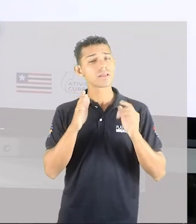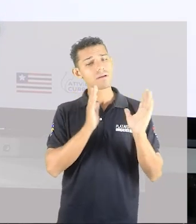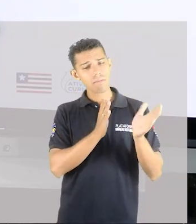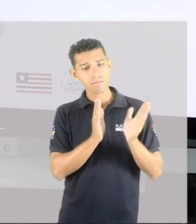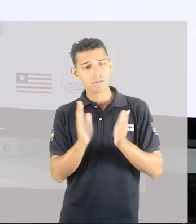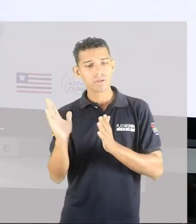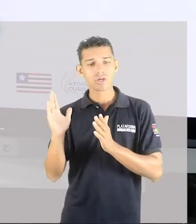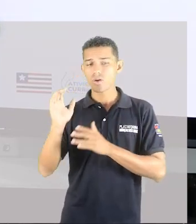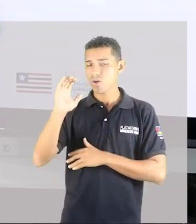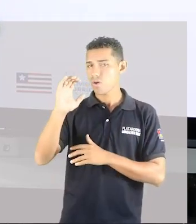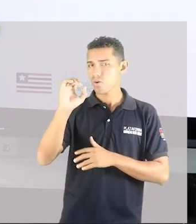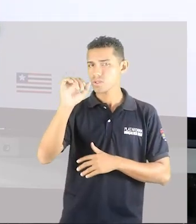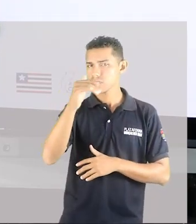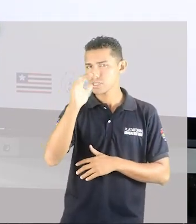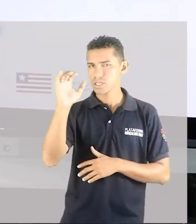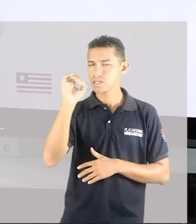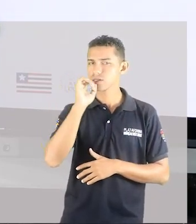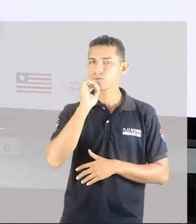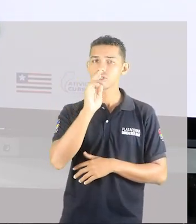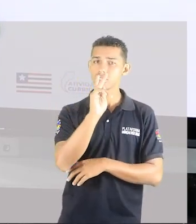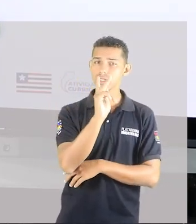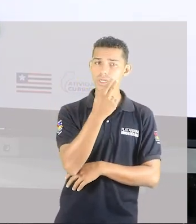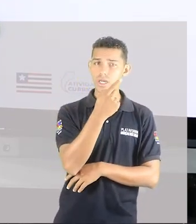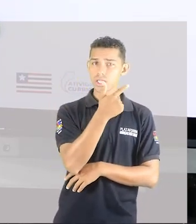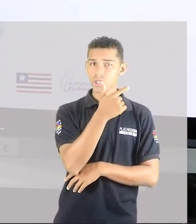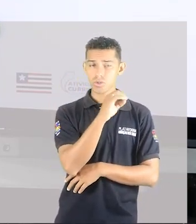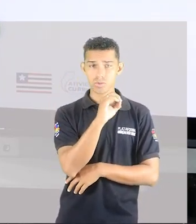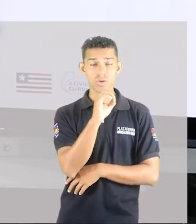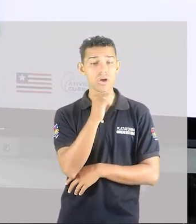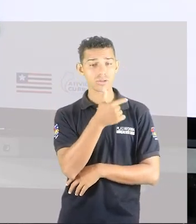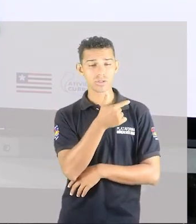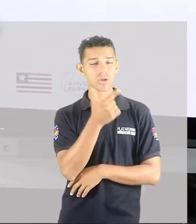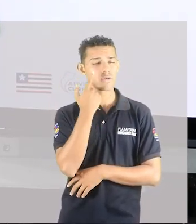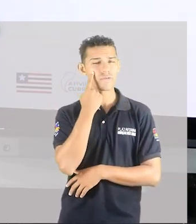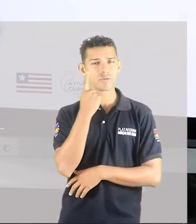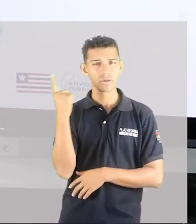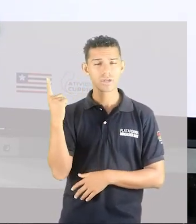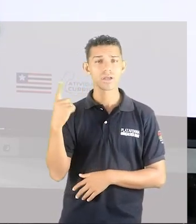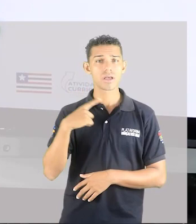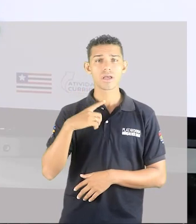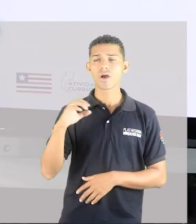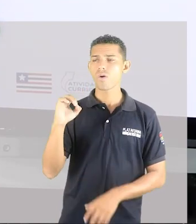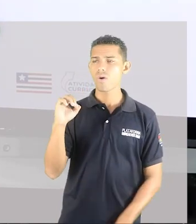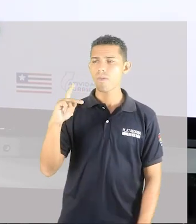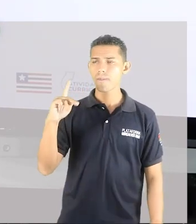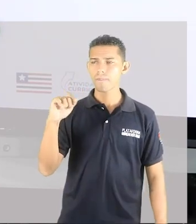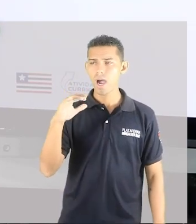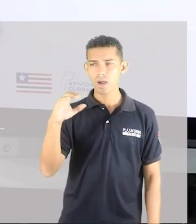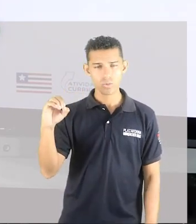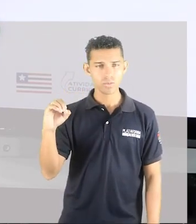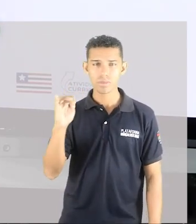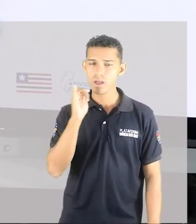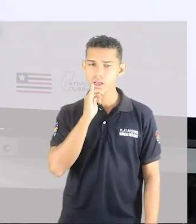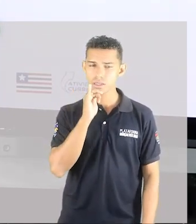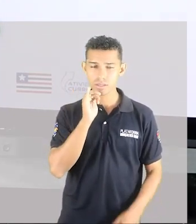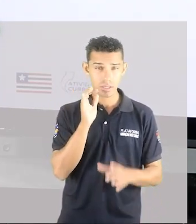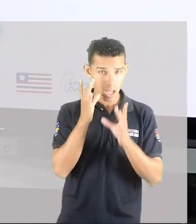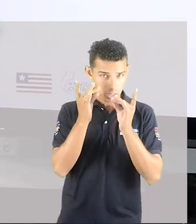determinadas concentrações de água oxigenada que quando você olha para o recipiente, ele é um recipiente opaco. Presta